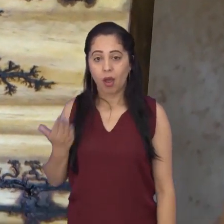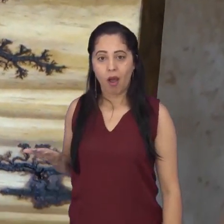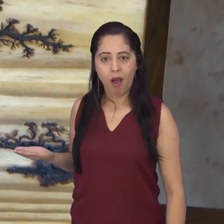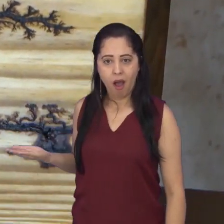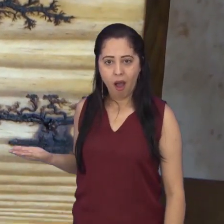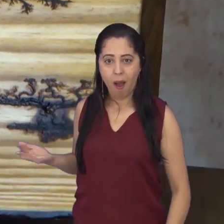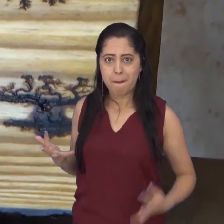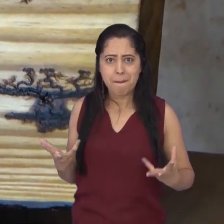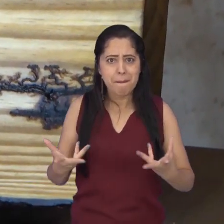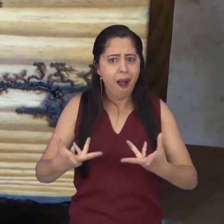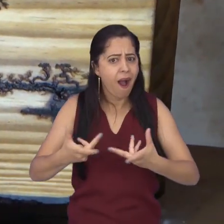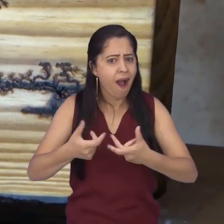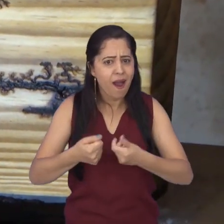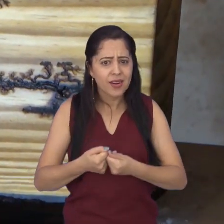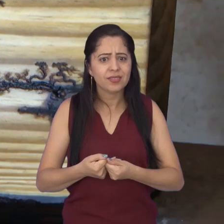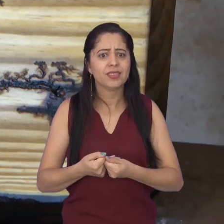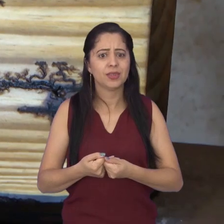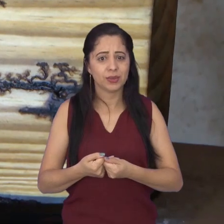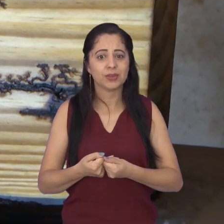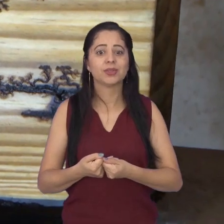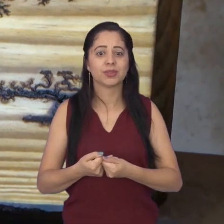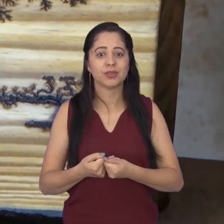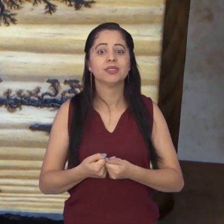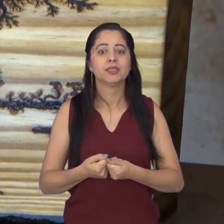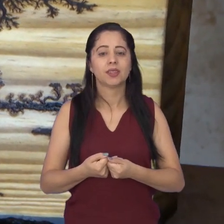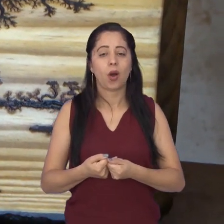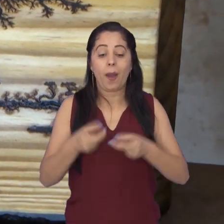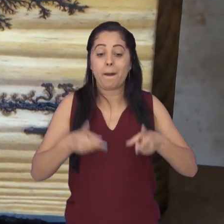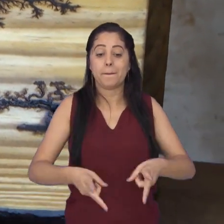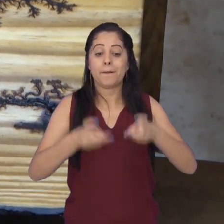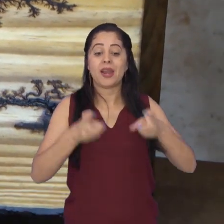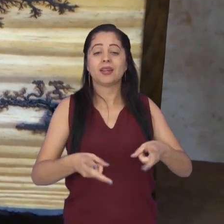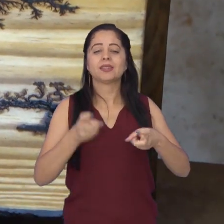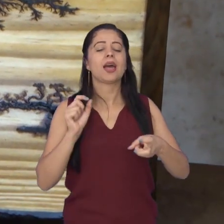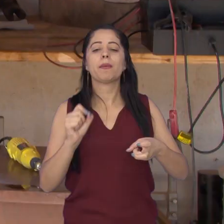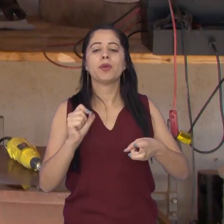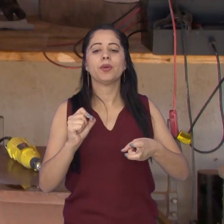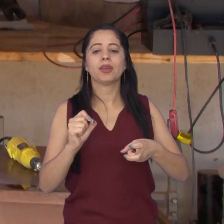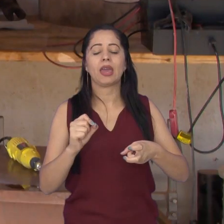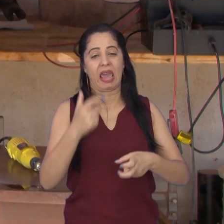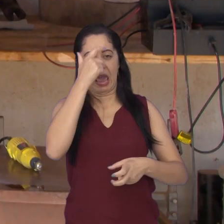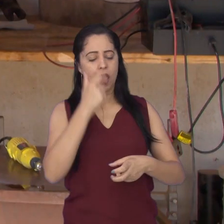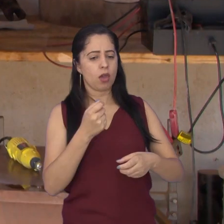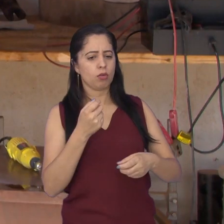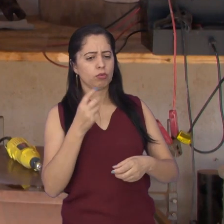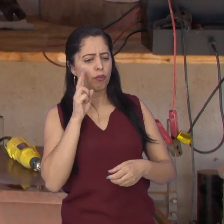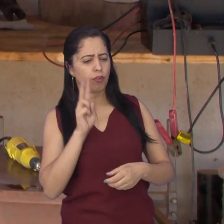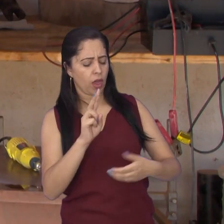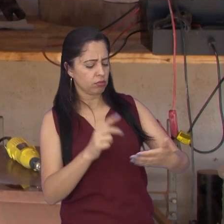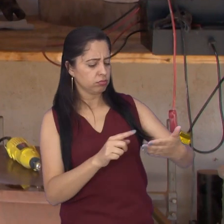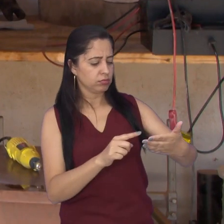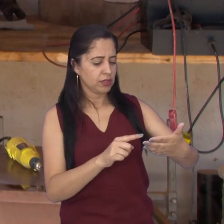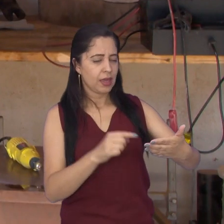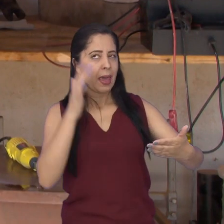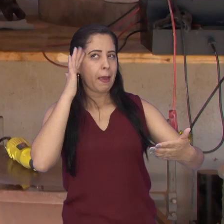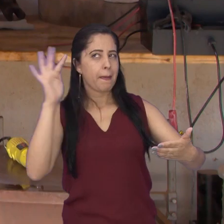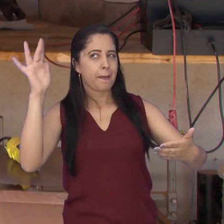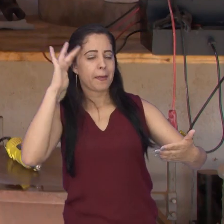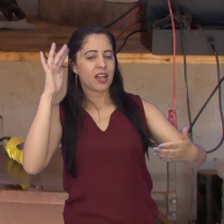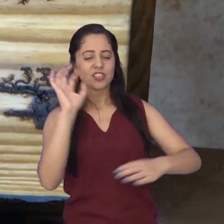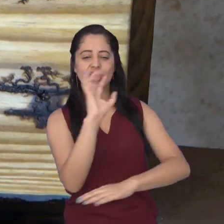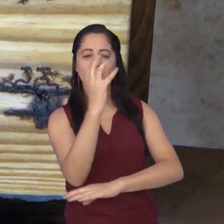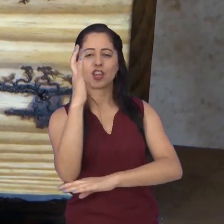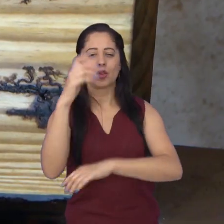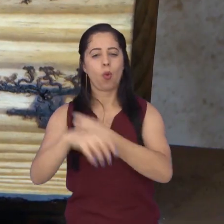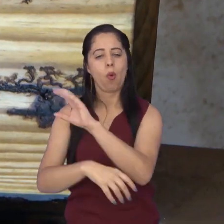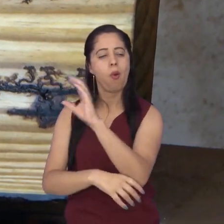Bruno, que maravilhoso, olha só, gente. E aí a gente começa a olhar cada desenho. Eu, por exemplo, imagino árvores aqui,